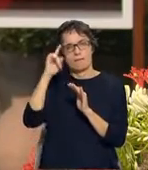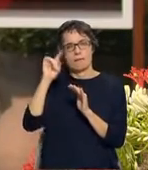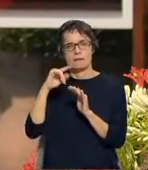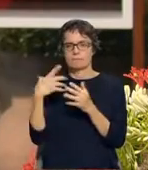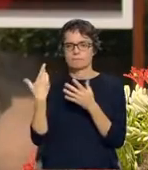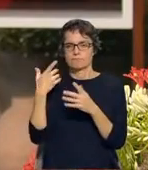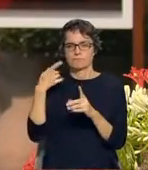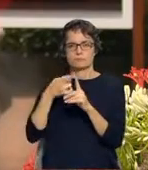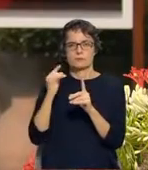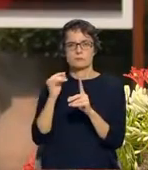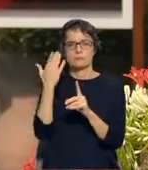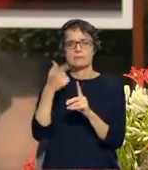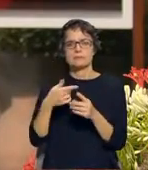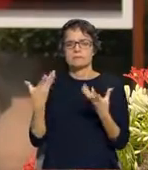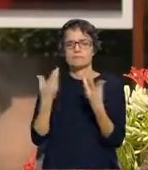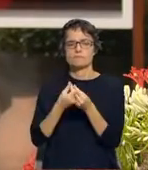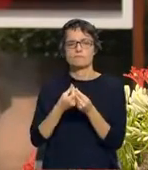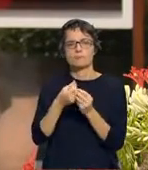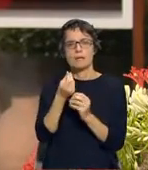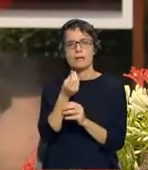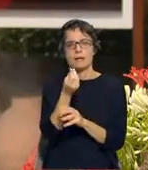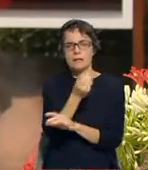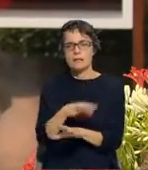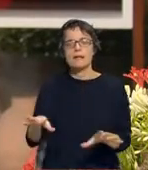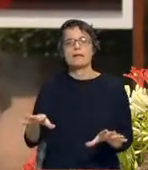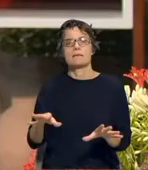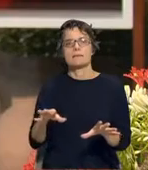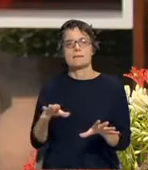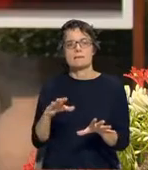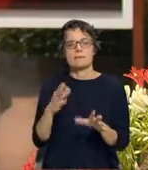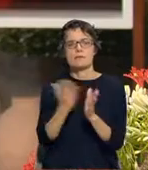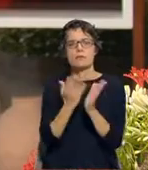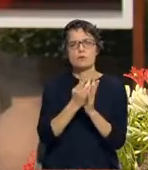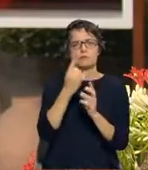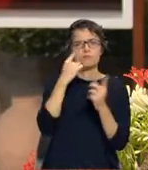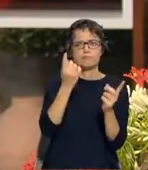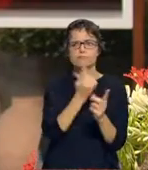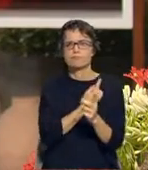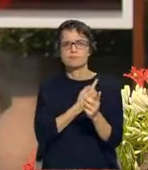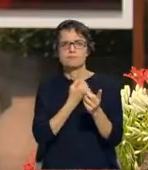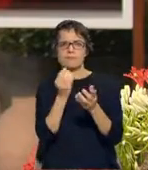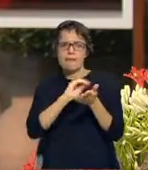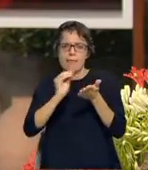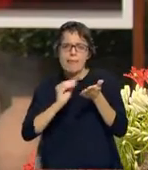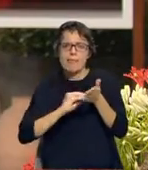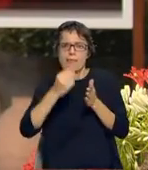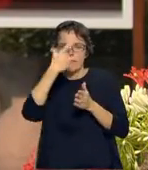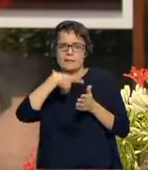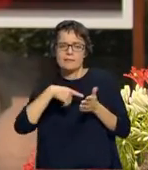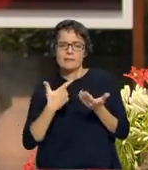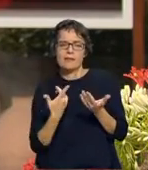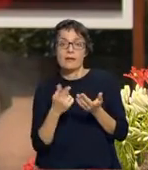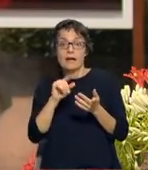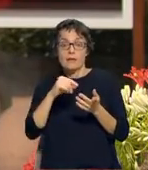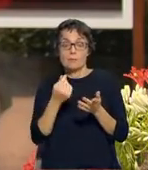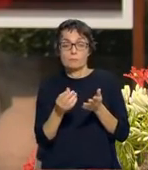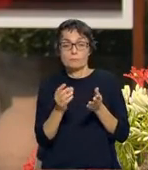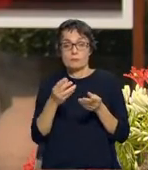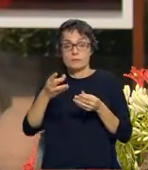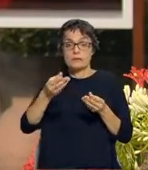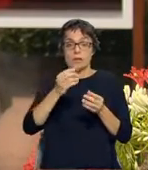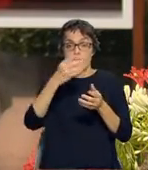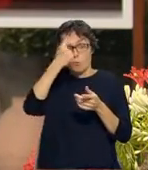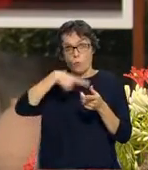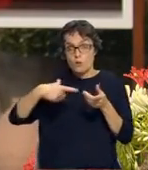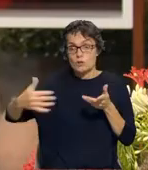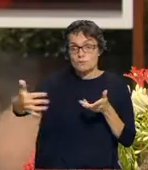juntar crianças de escolas públicas privadas a escrever histórias, não é? E depois condensá-las todas em livros, como é que nasce a Ajudaris e